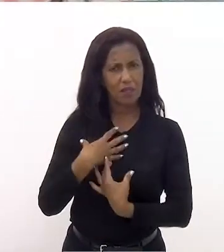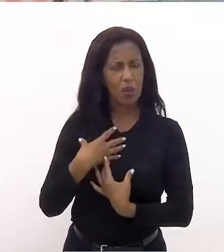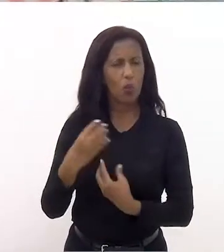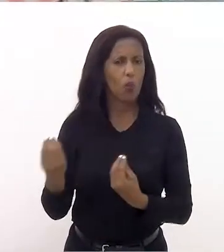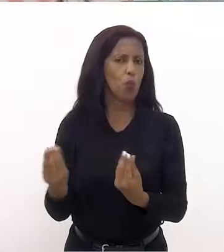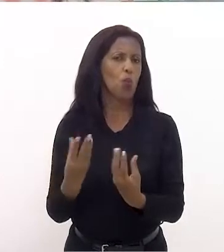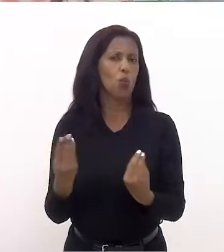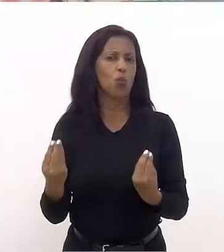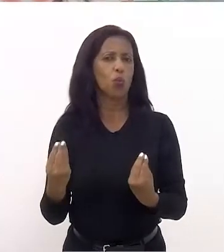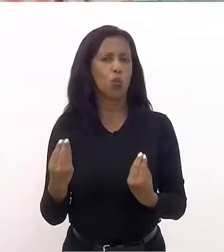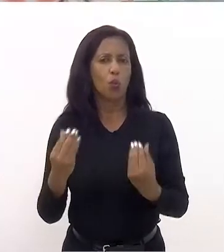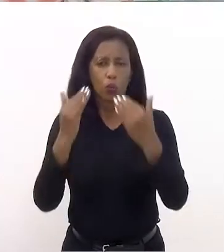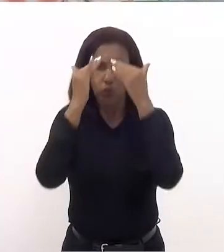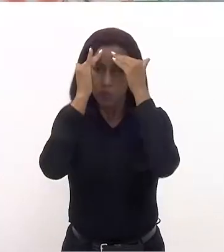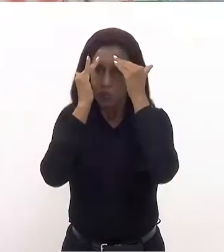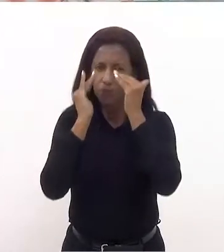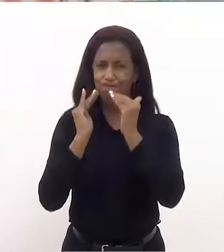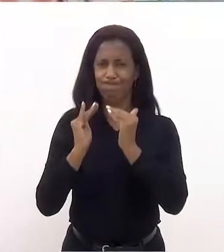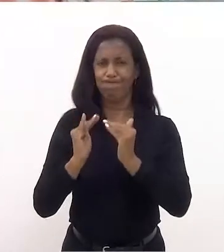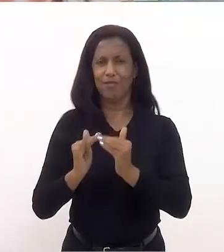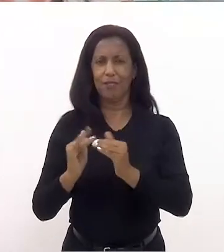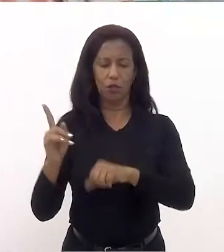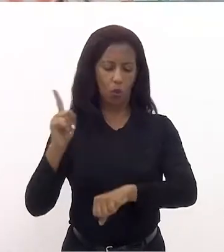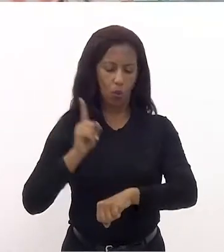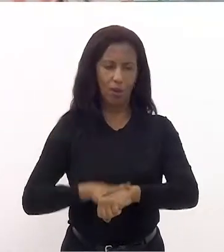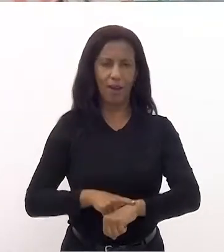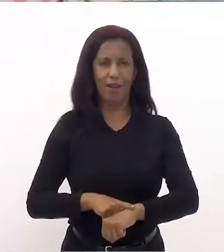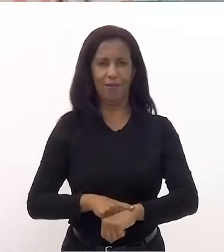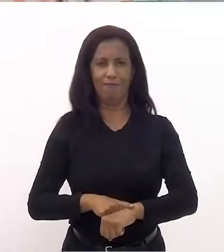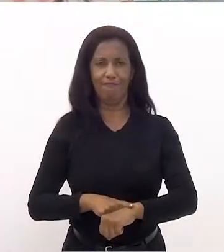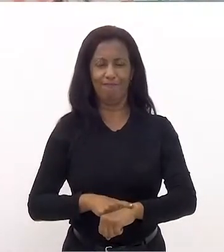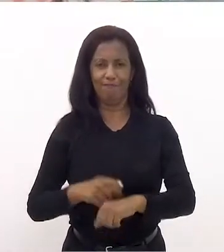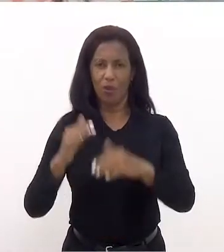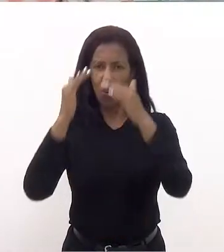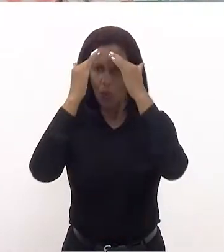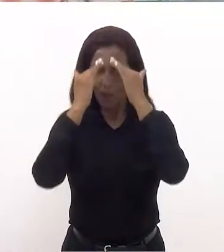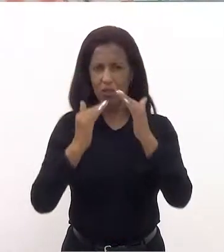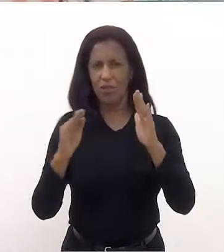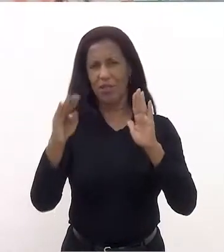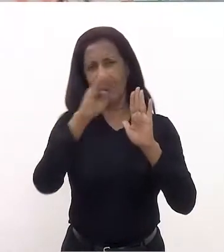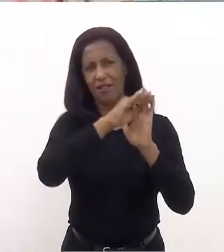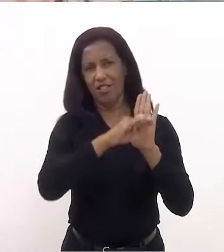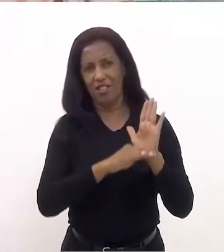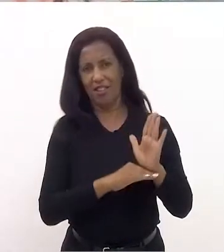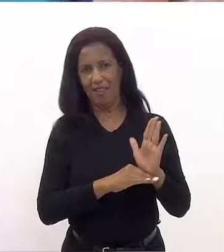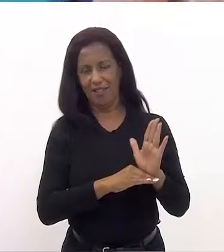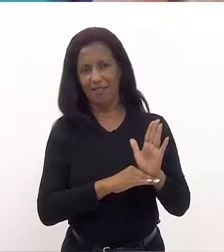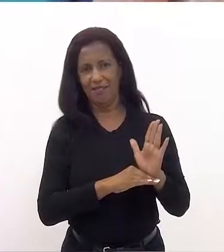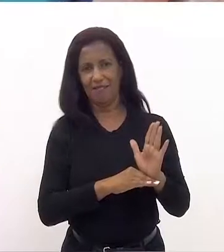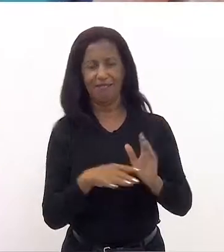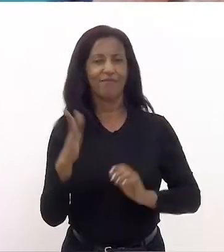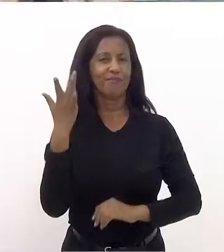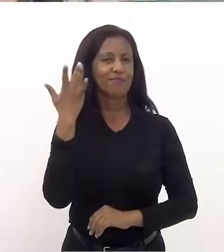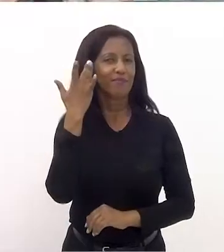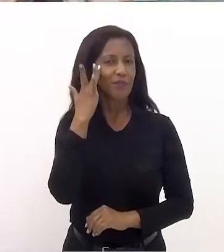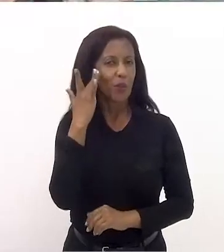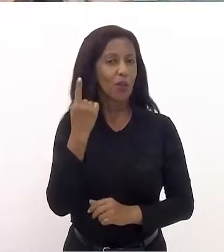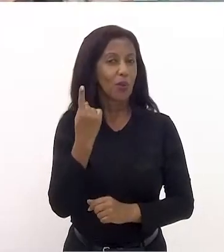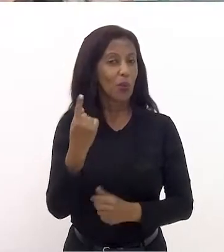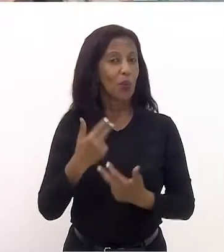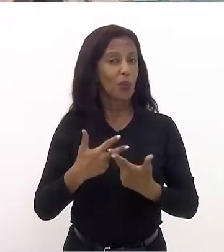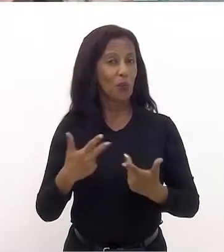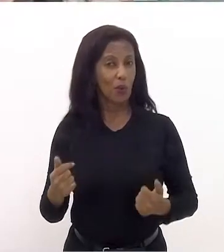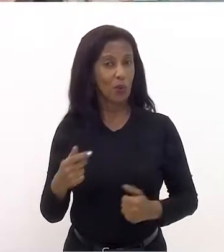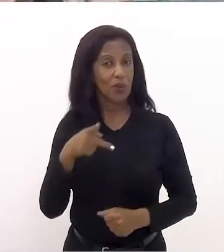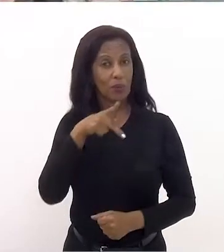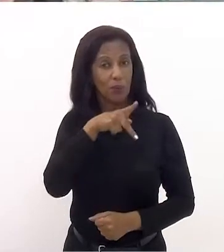deu muito, a obediência ao horário, obediência às regras. Então, eu acho que